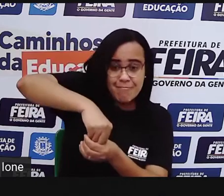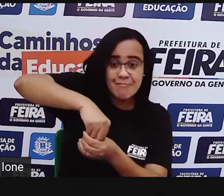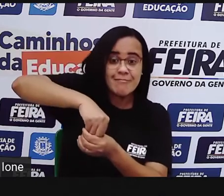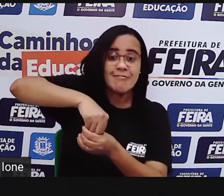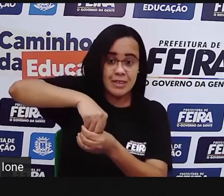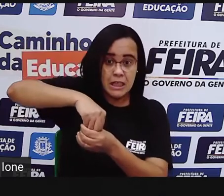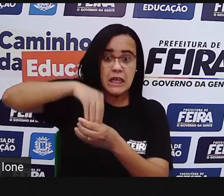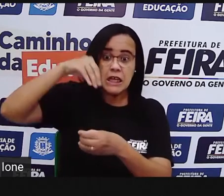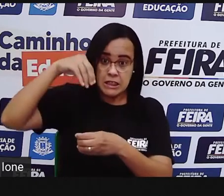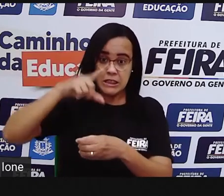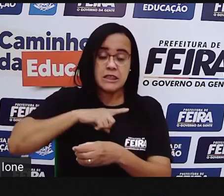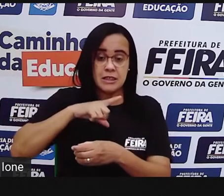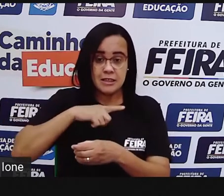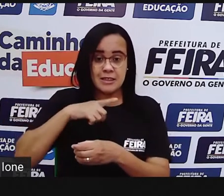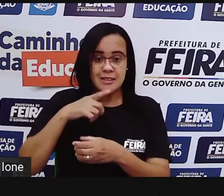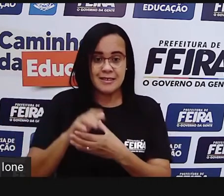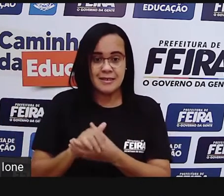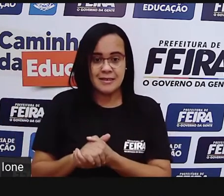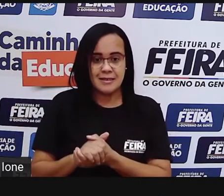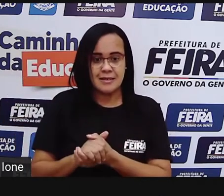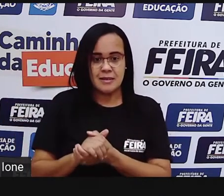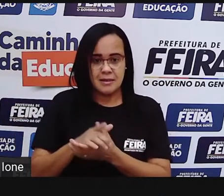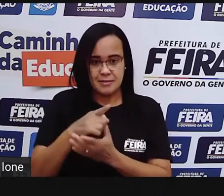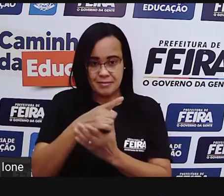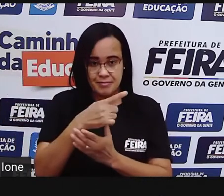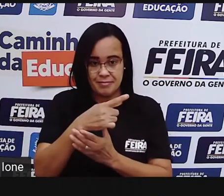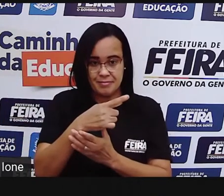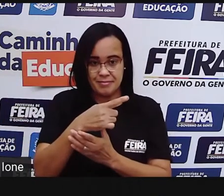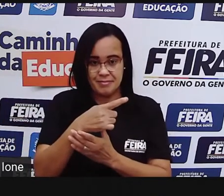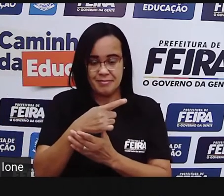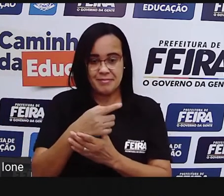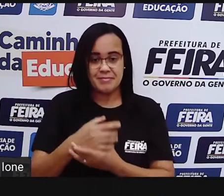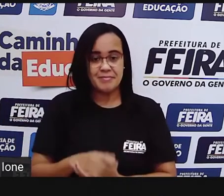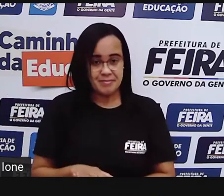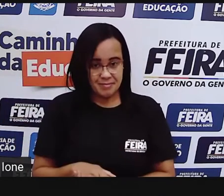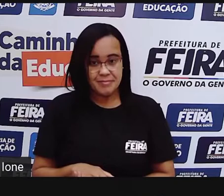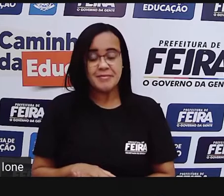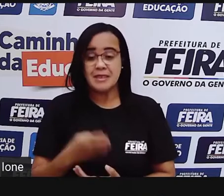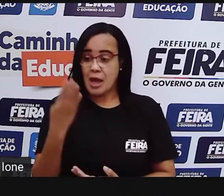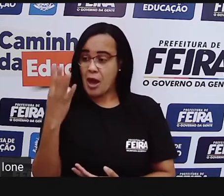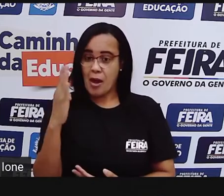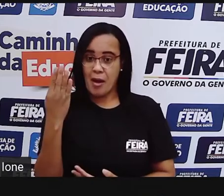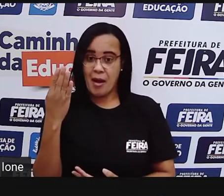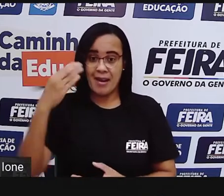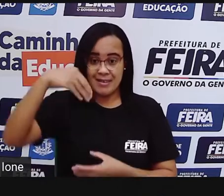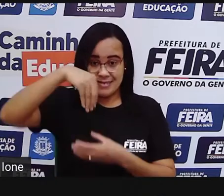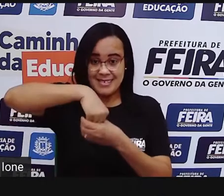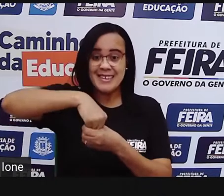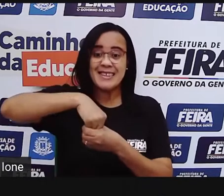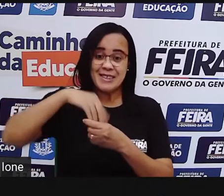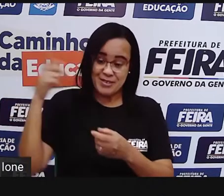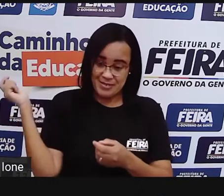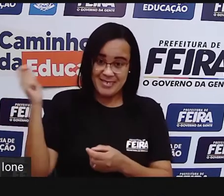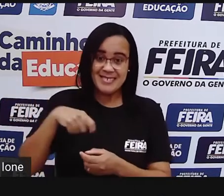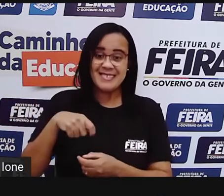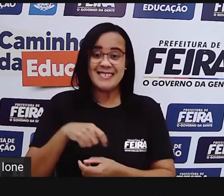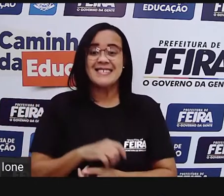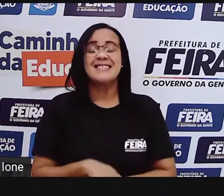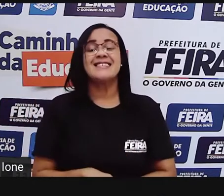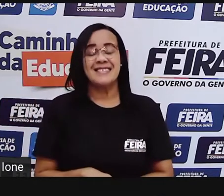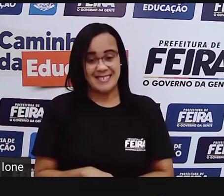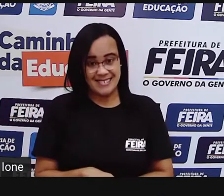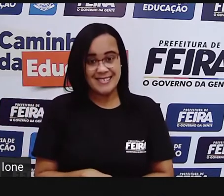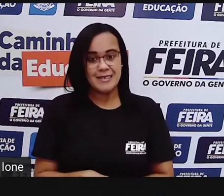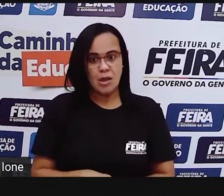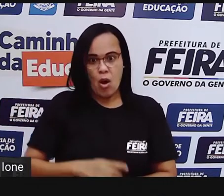meninada? Isso. Amassa. Então, tem que ser um copo que a nossa mão caiba, tá? Então, se for um copo